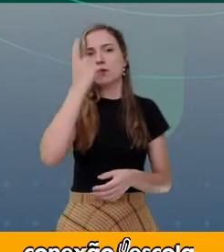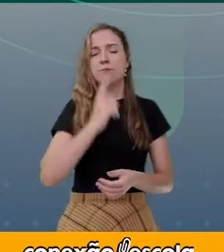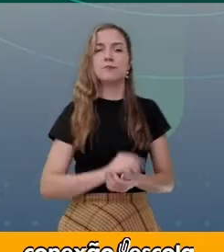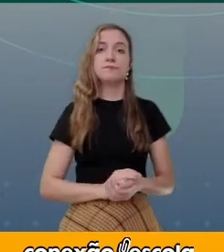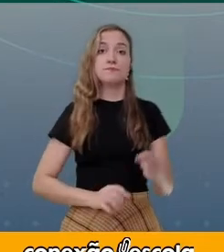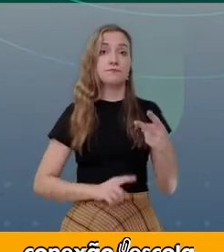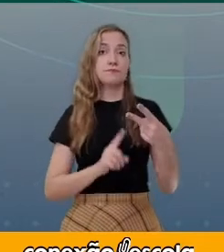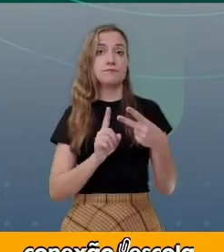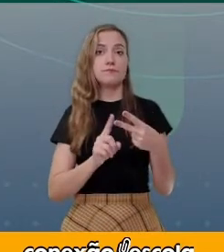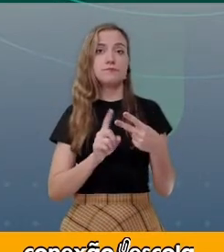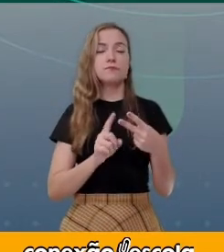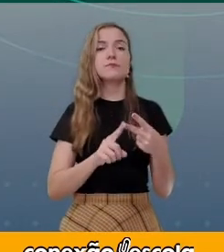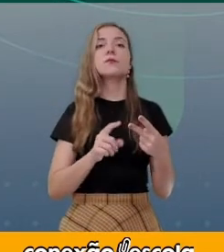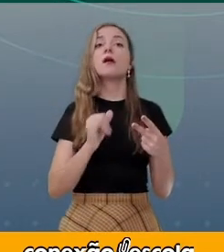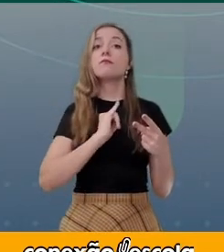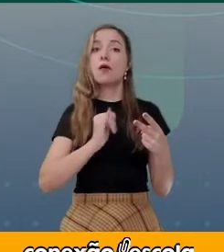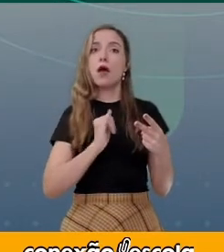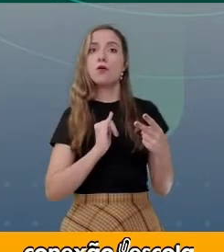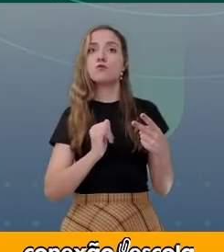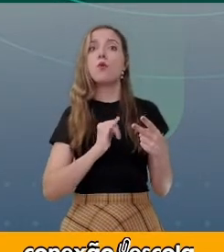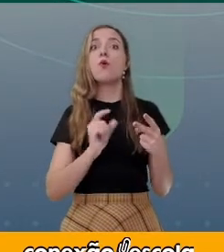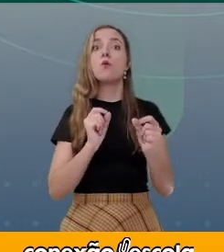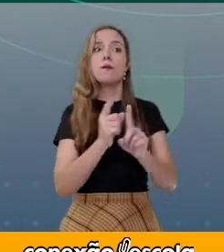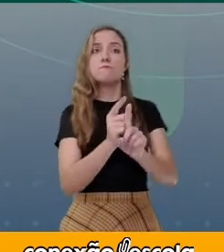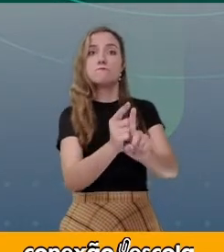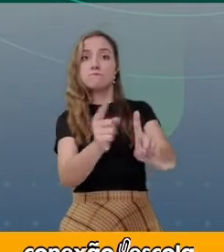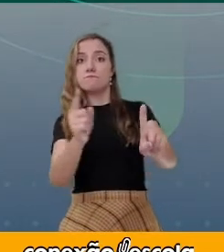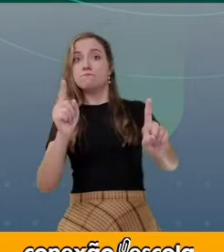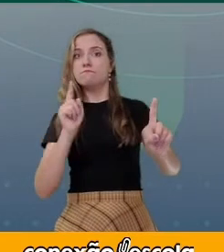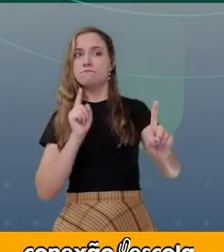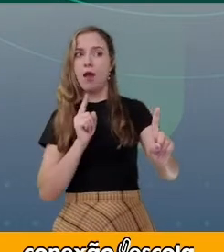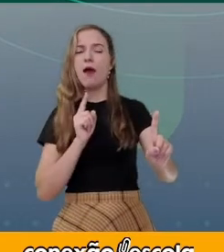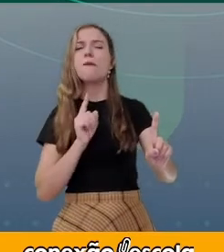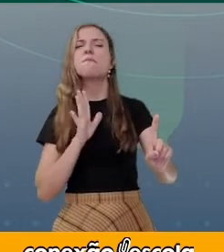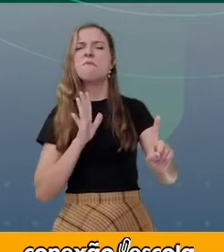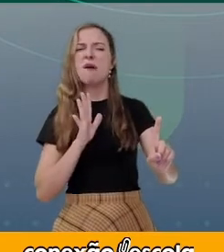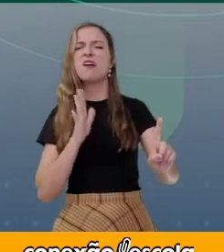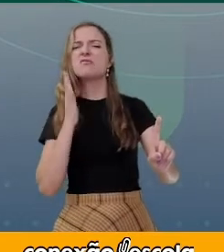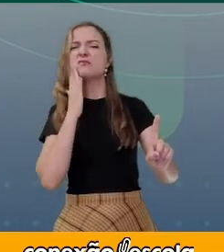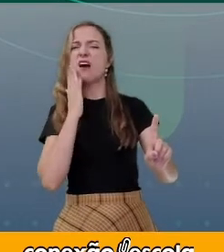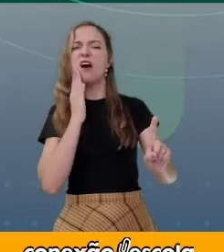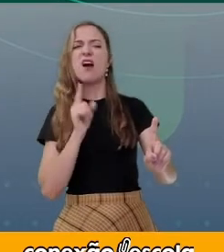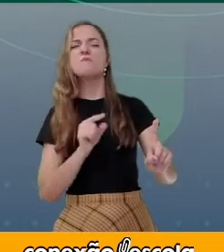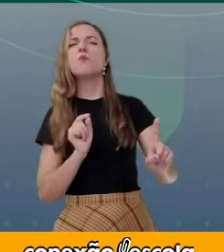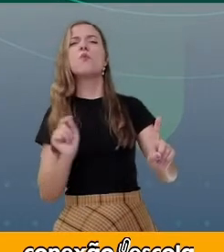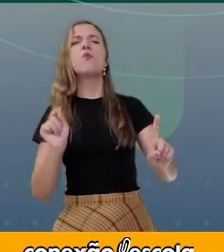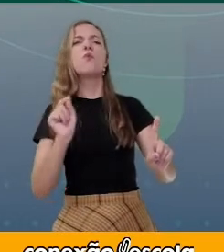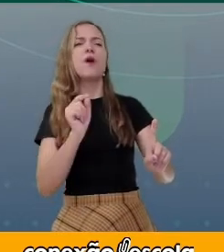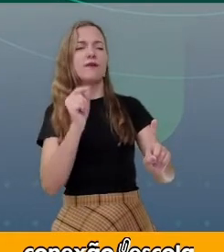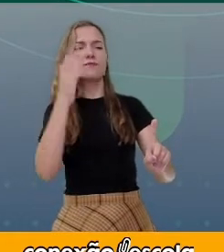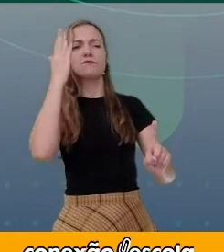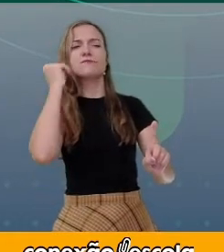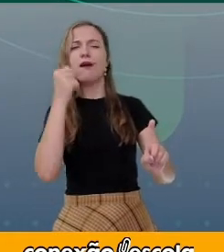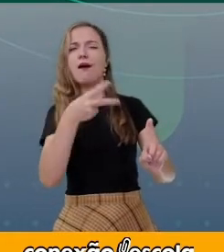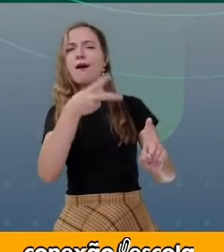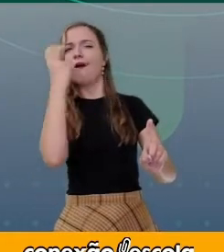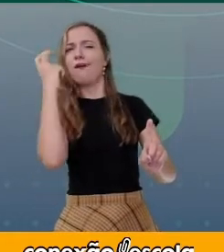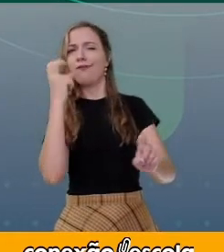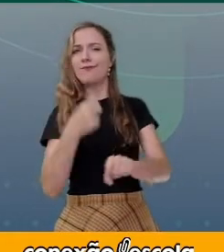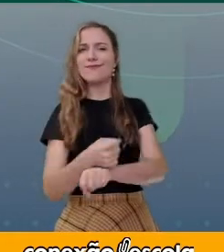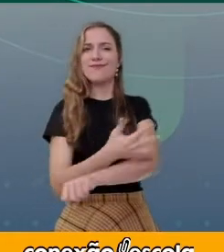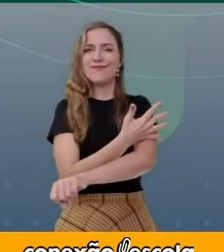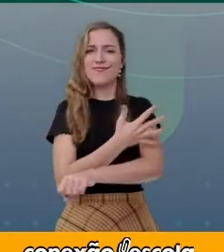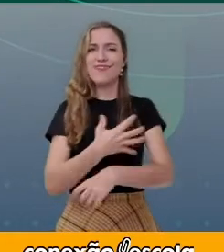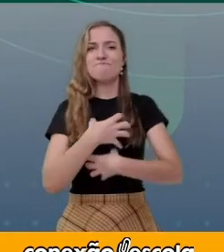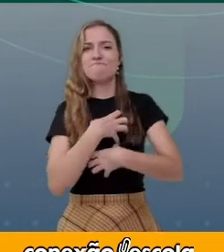narrador onisciente aquele que não participa mas sabe sobre tudo sobre o sentimento